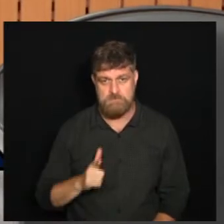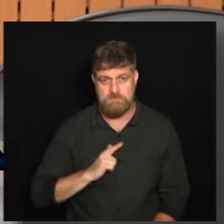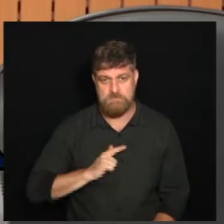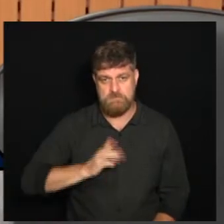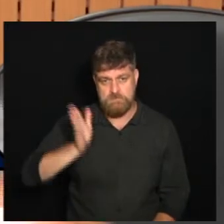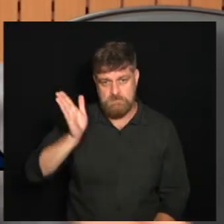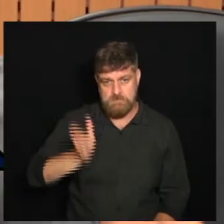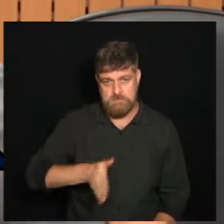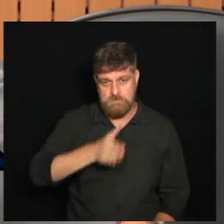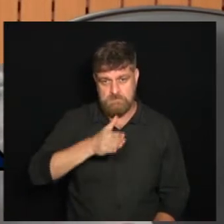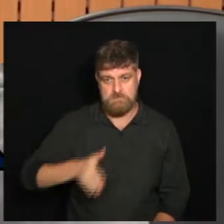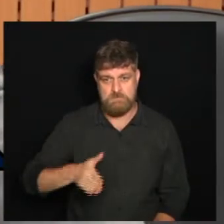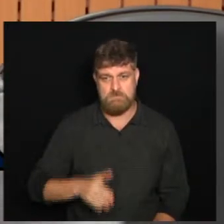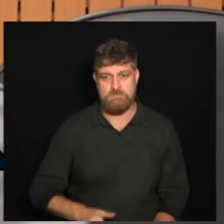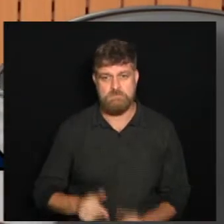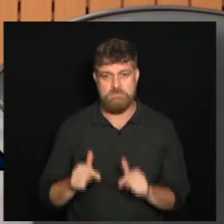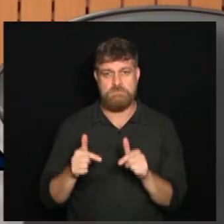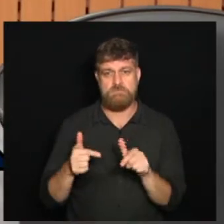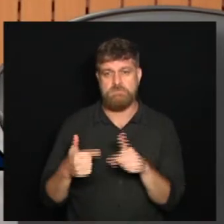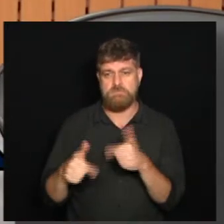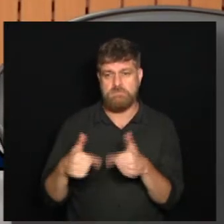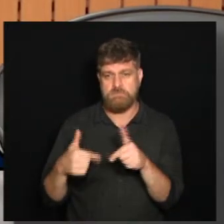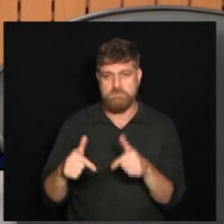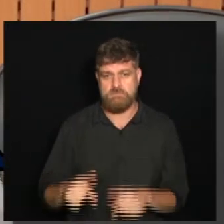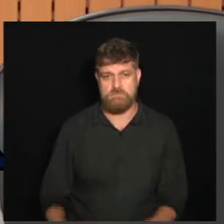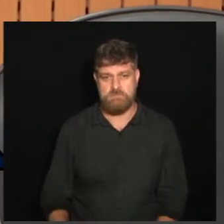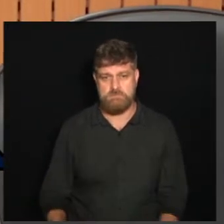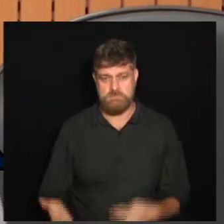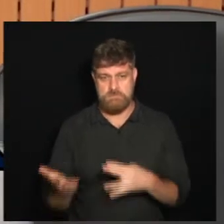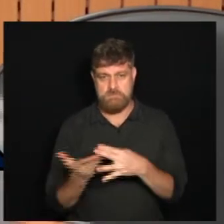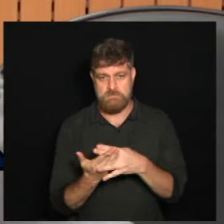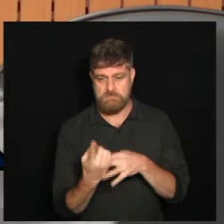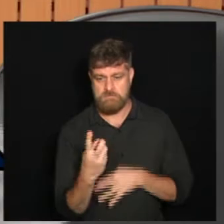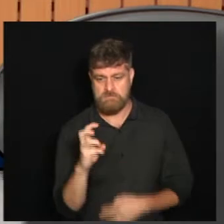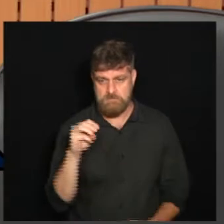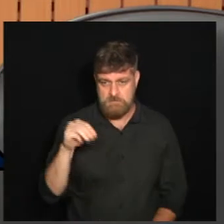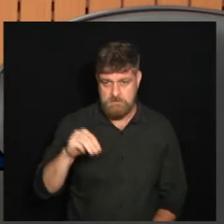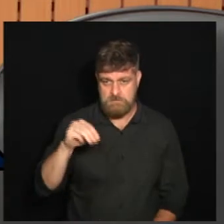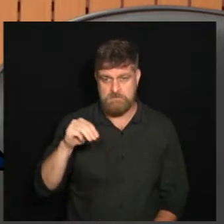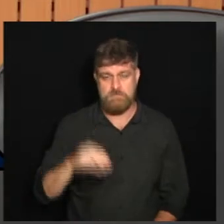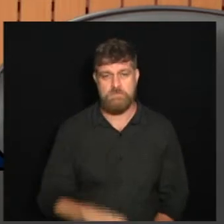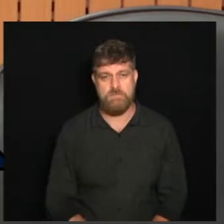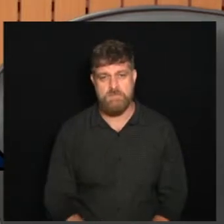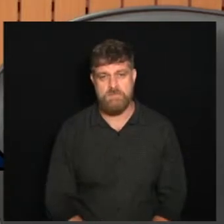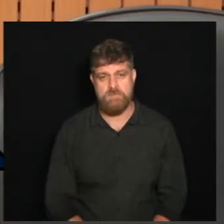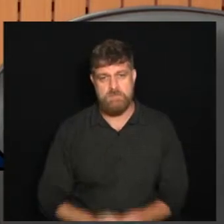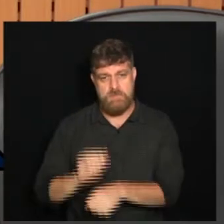suspender os trabalhos por até 15 minutos, aguardando